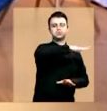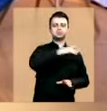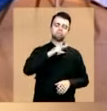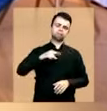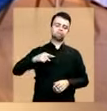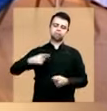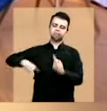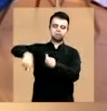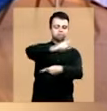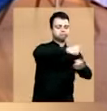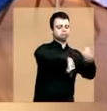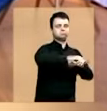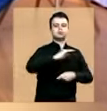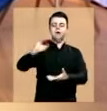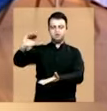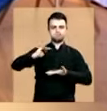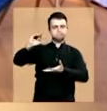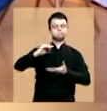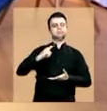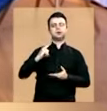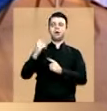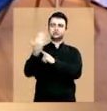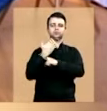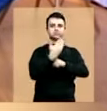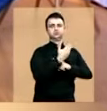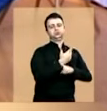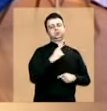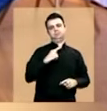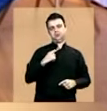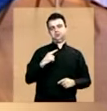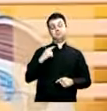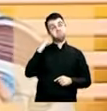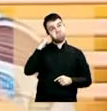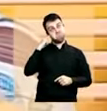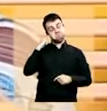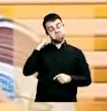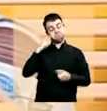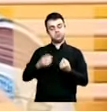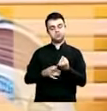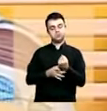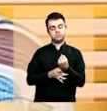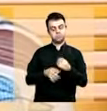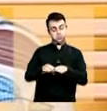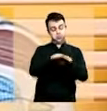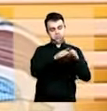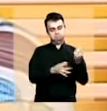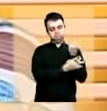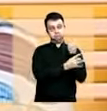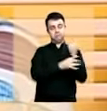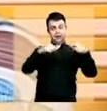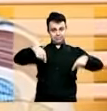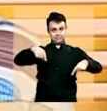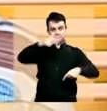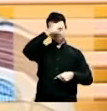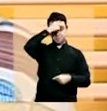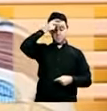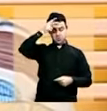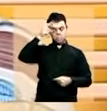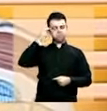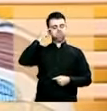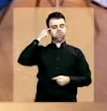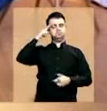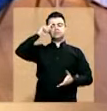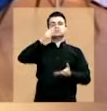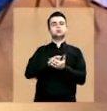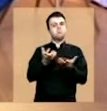isso que, pensando na sustentabilidade, né, o nosso governo agora resolveu juntar. Unir forças